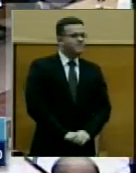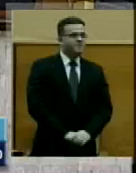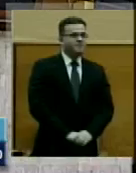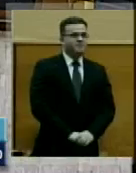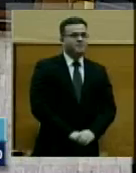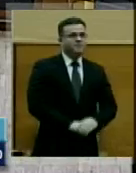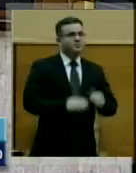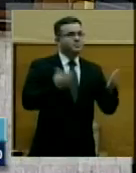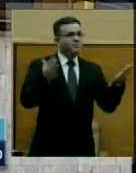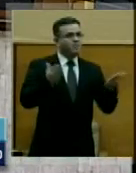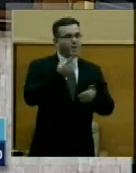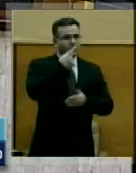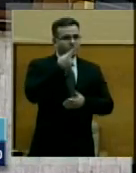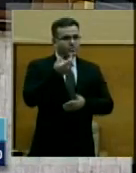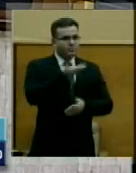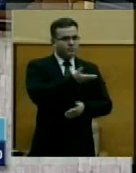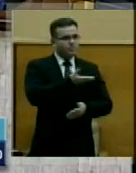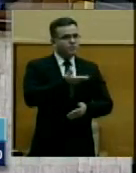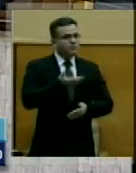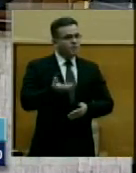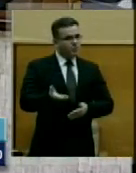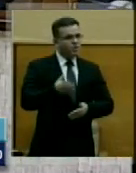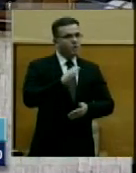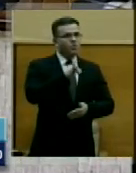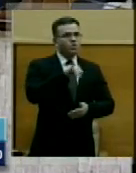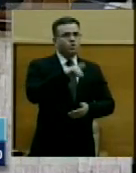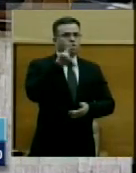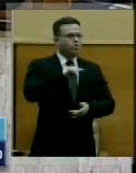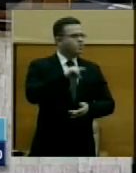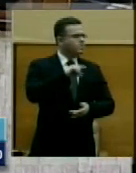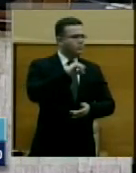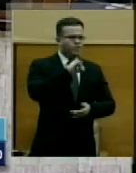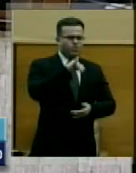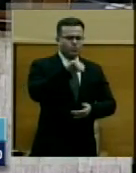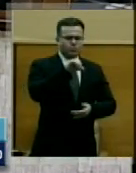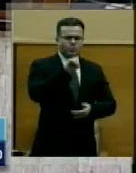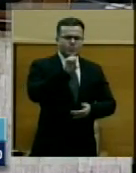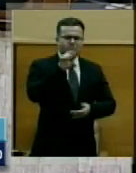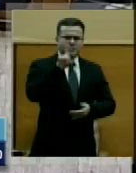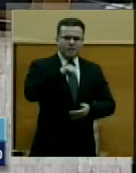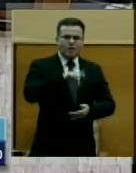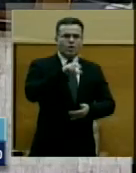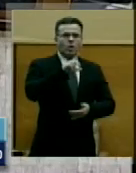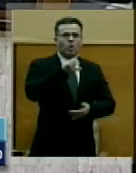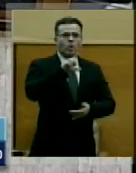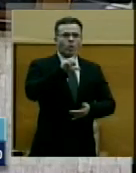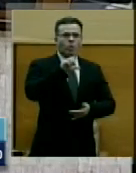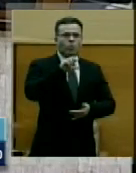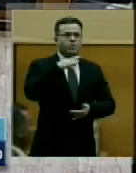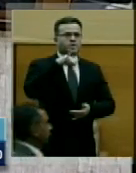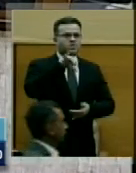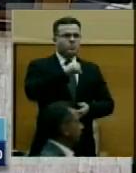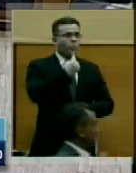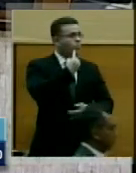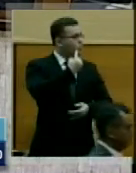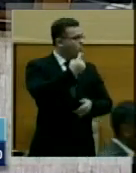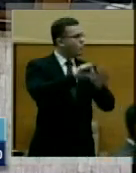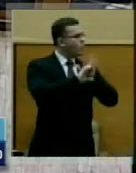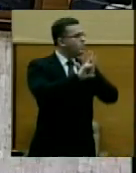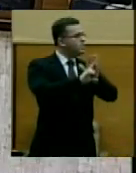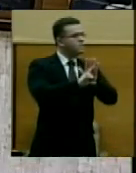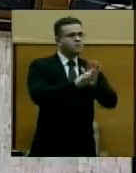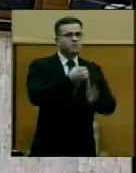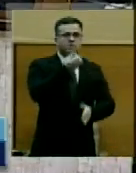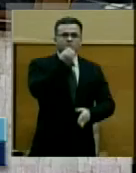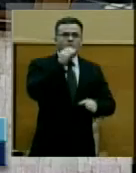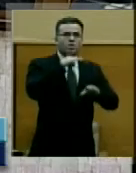Eu passo a palavra para o senhor José Lúcio Alves Costa, um dos representantes aqui que vai representar os homenageados. Boa noite a